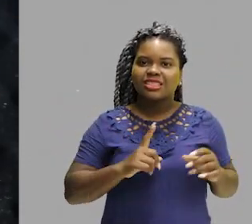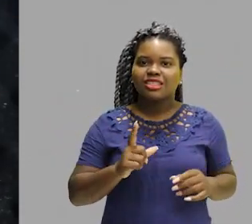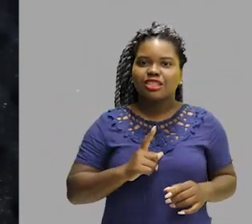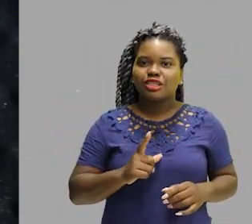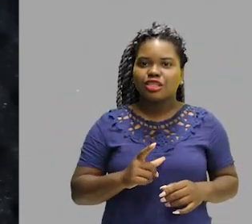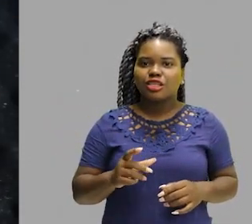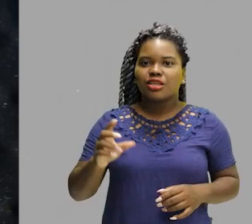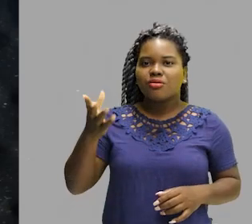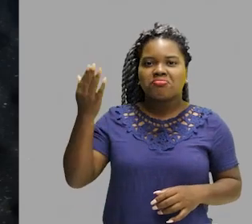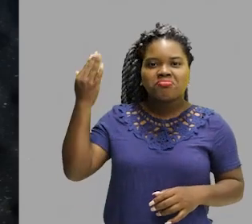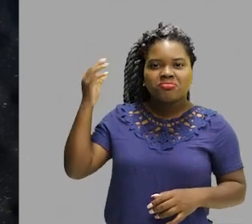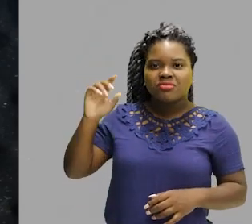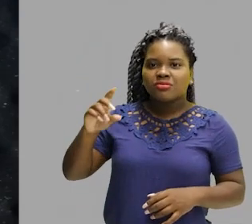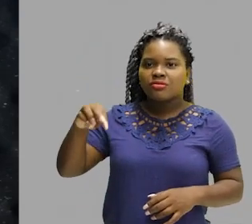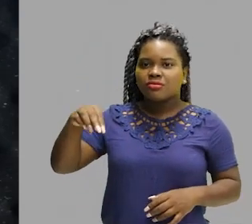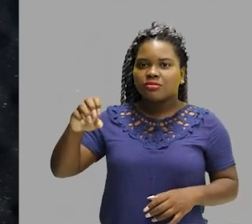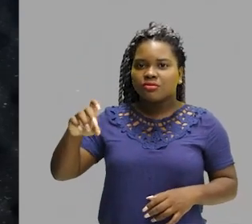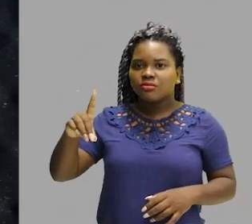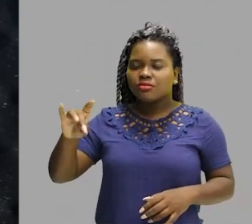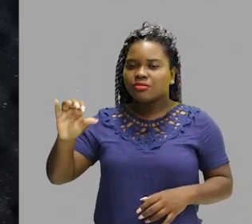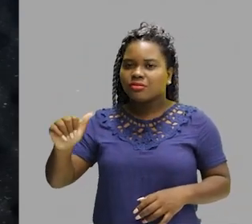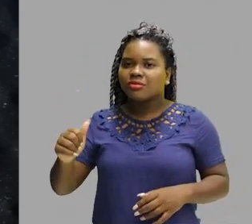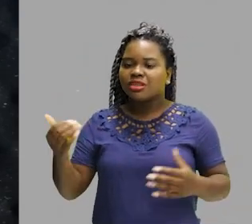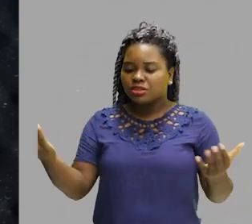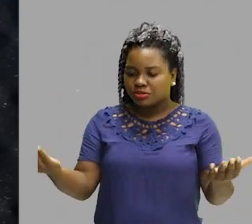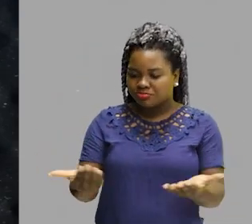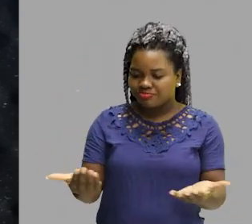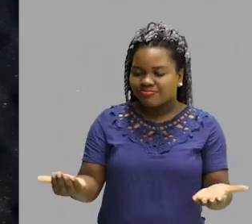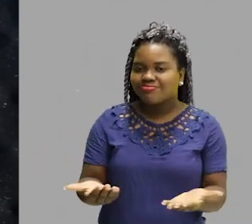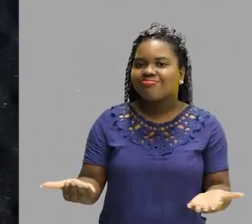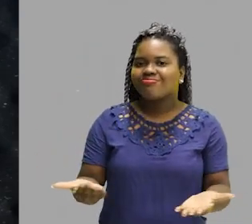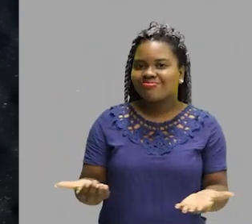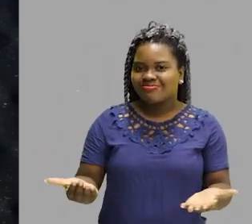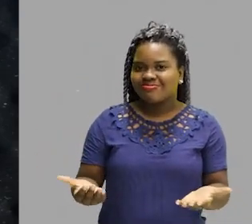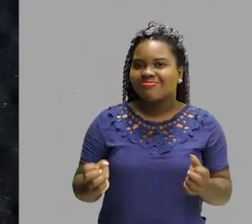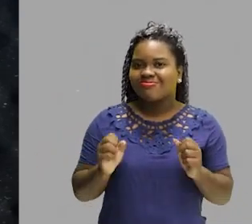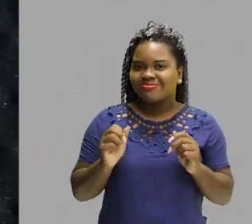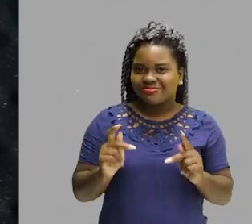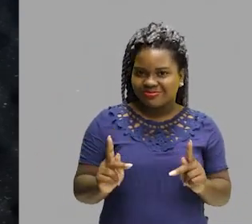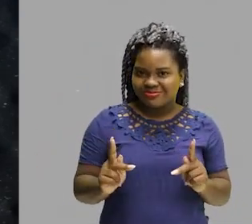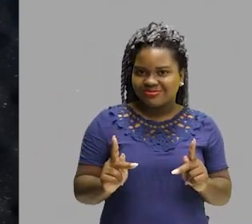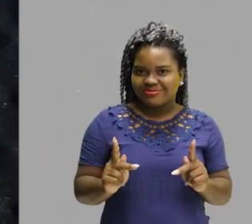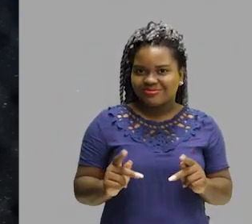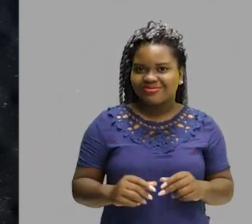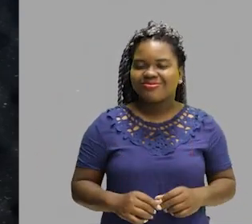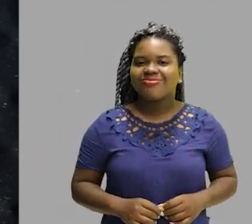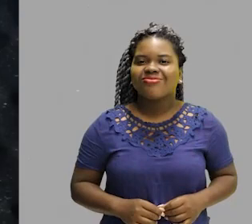e a Era Clássica, e hoje a nossa pós-modernidade.